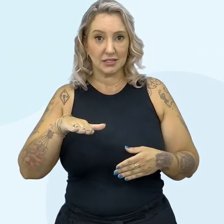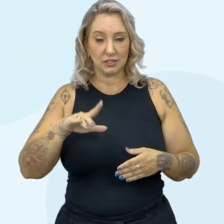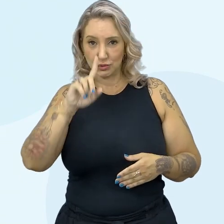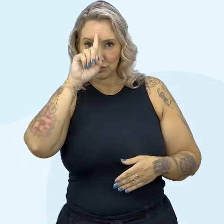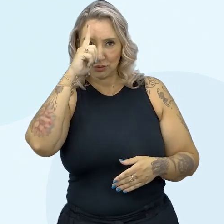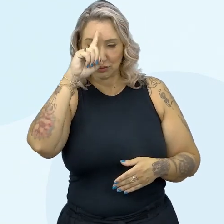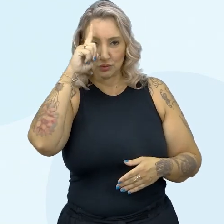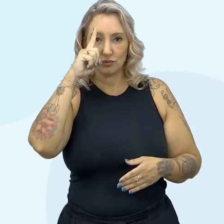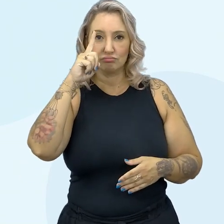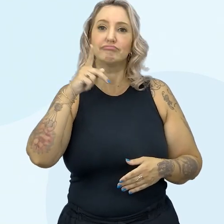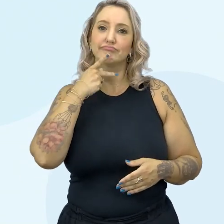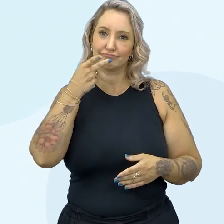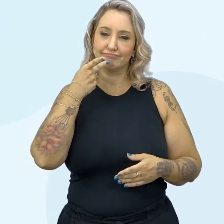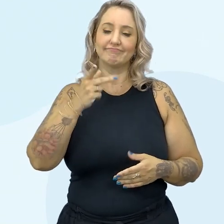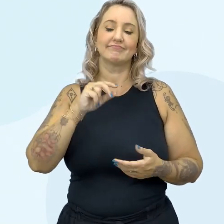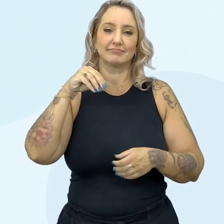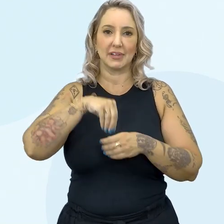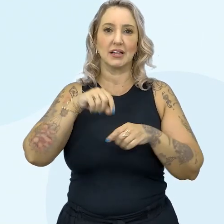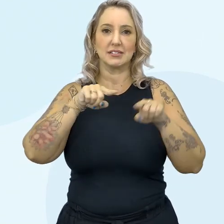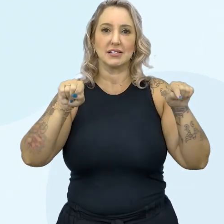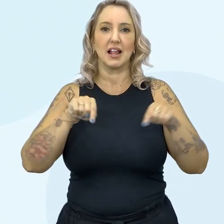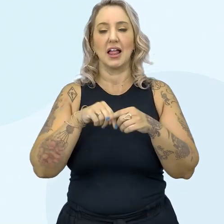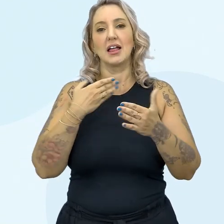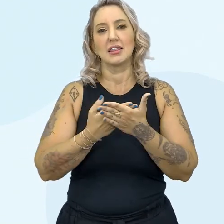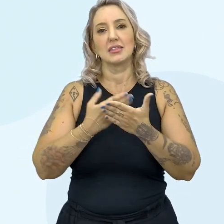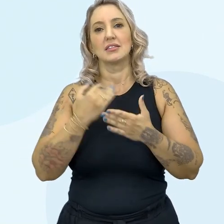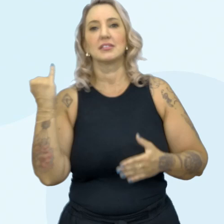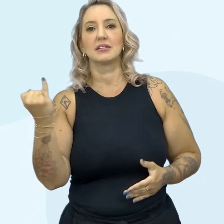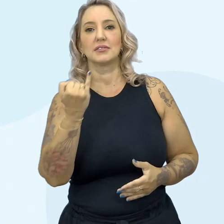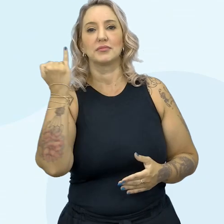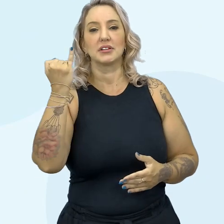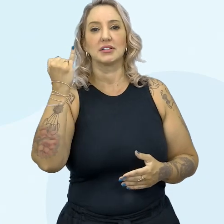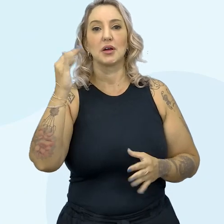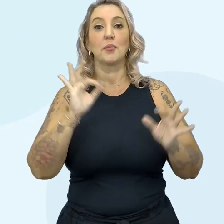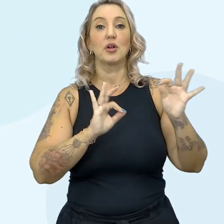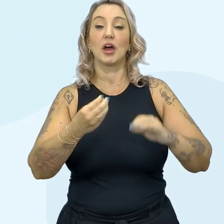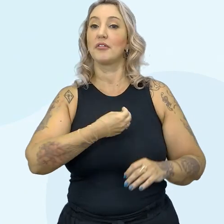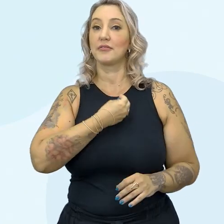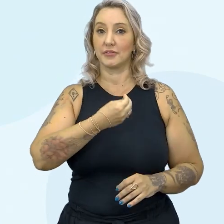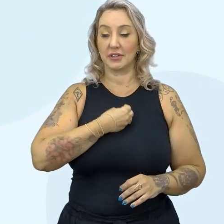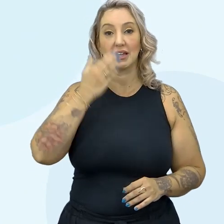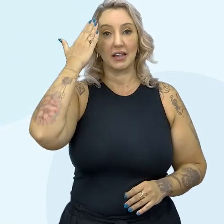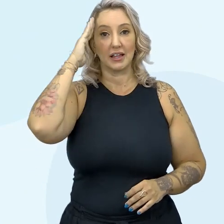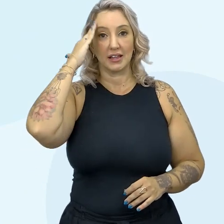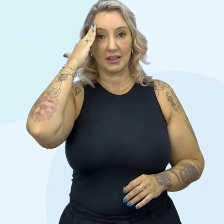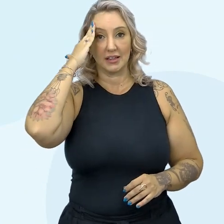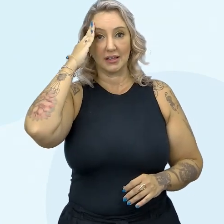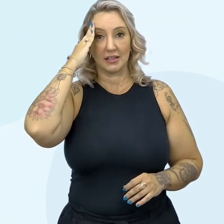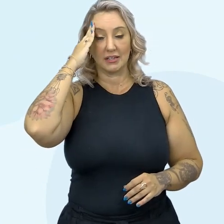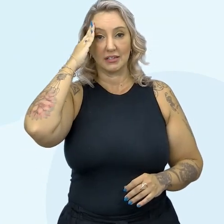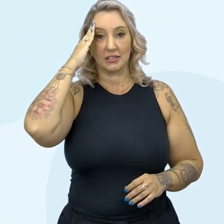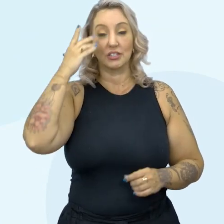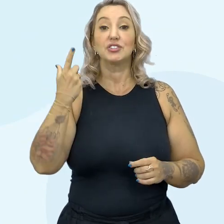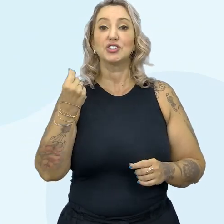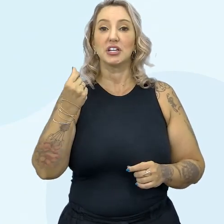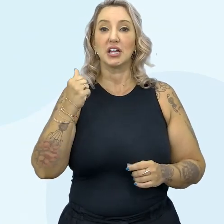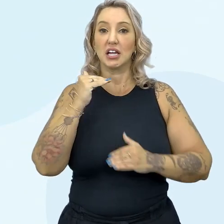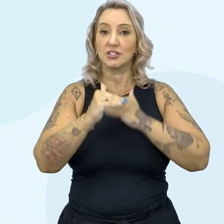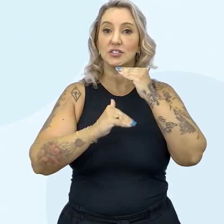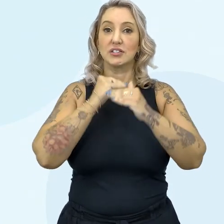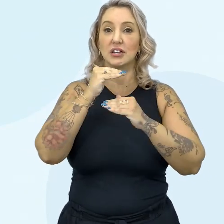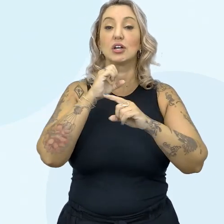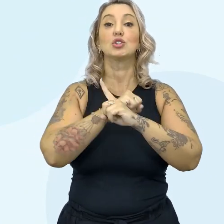questões serão levantadas. É importante que saibam que ter um projeto de vida, entender as relações entre dinheiro, desenvolvimento